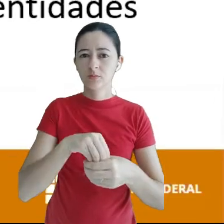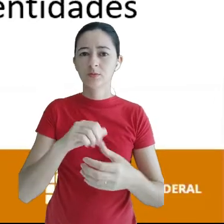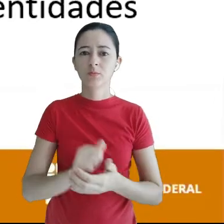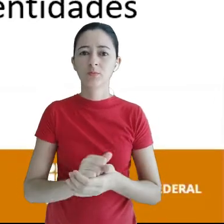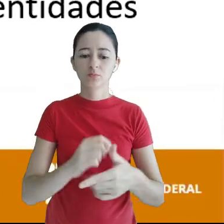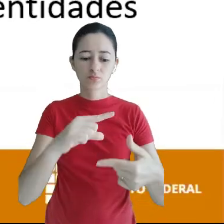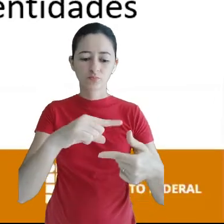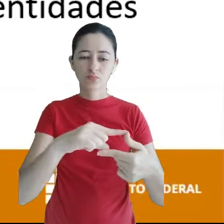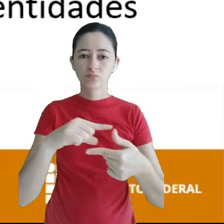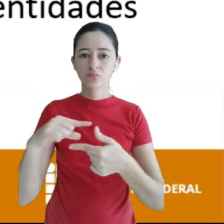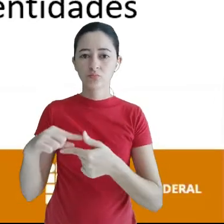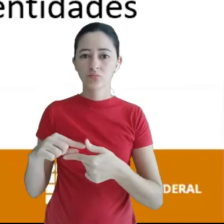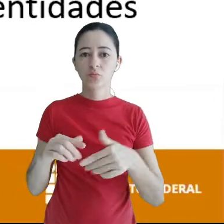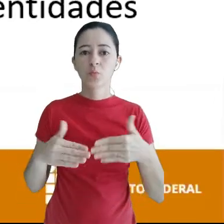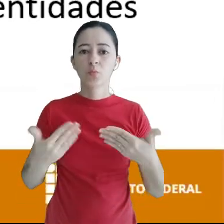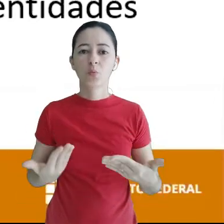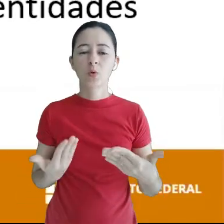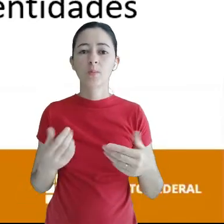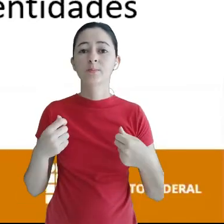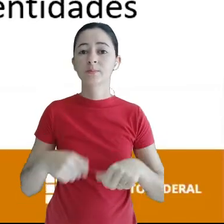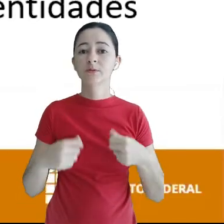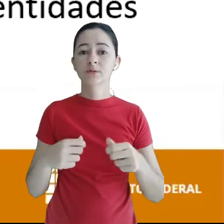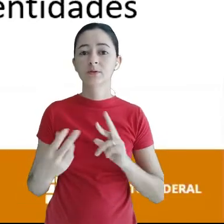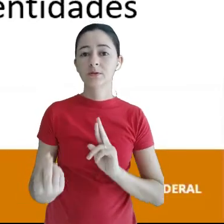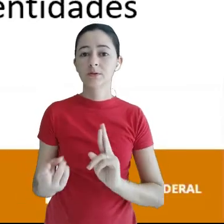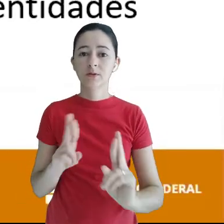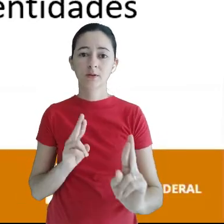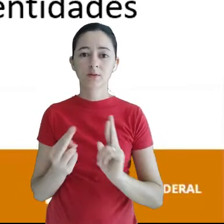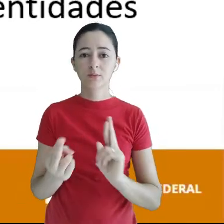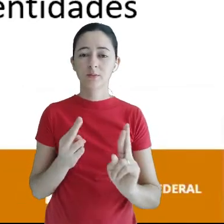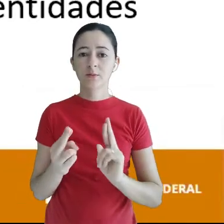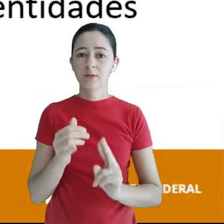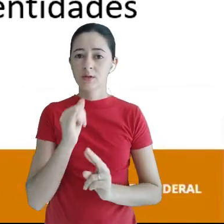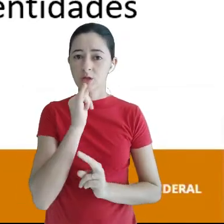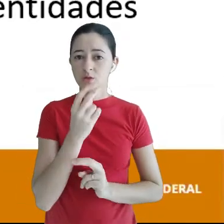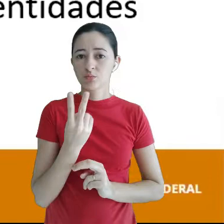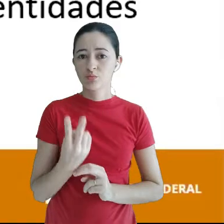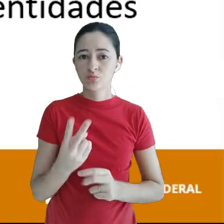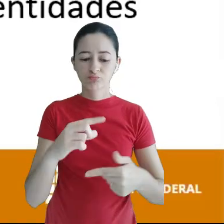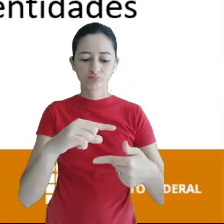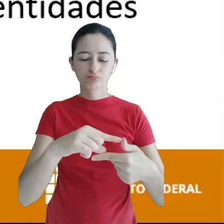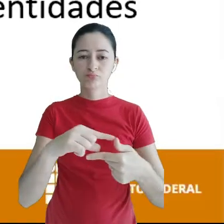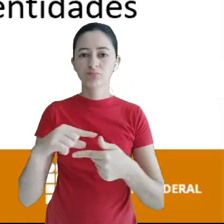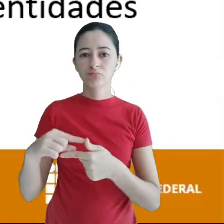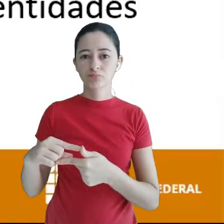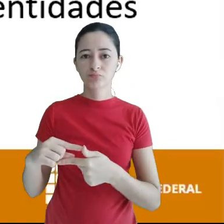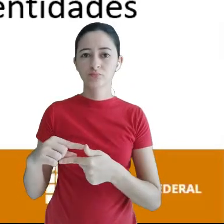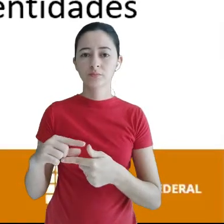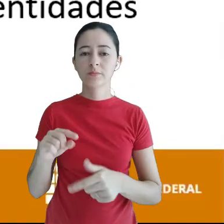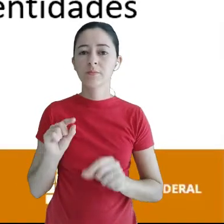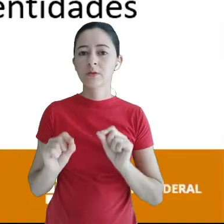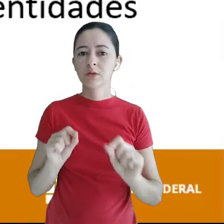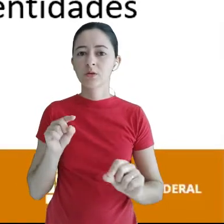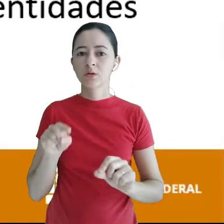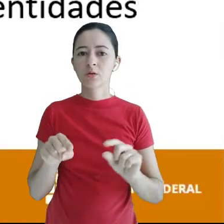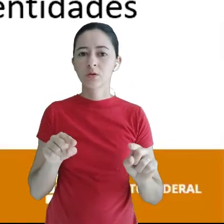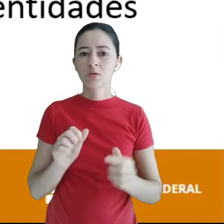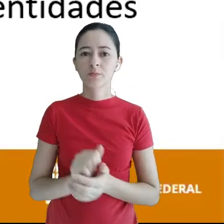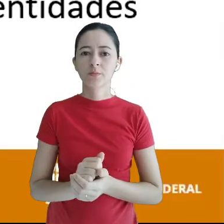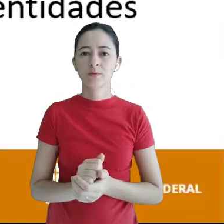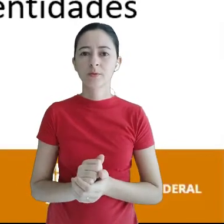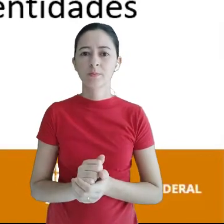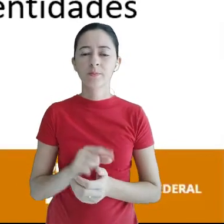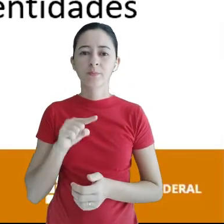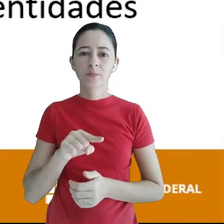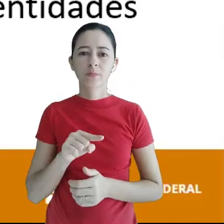quais tabelas precisam relacionar. Qual tabela? Vamos supor que eu tenho duas tabelas aqui, ok? Se essa tabela... Vamos